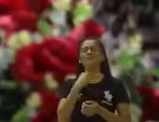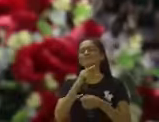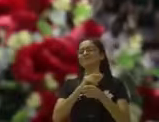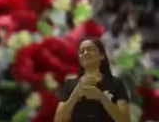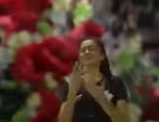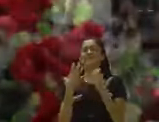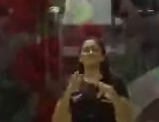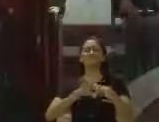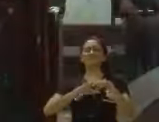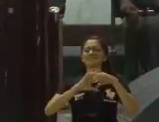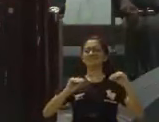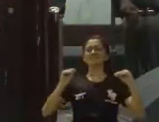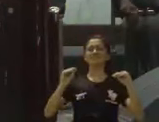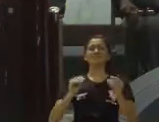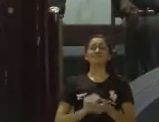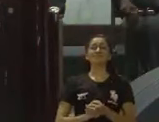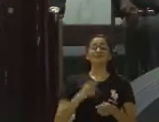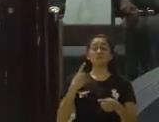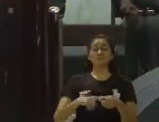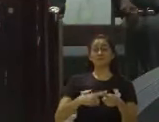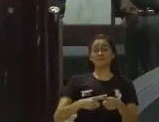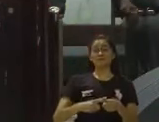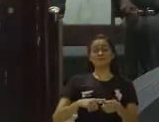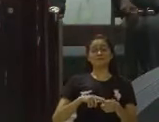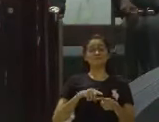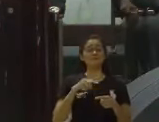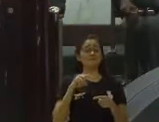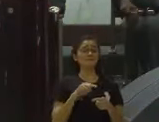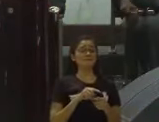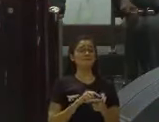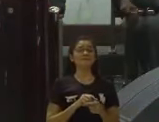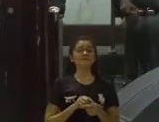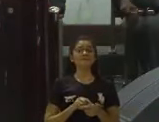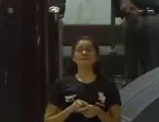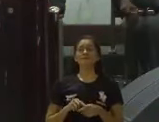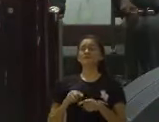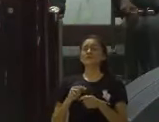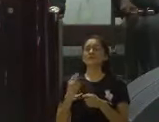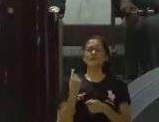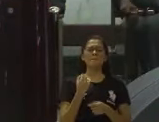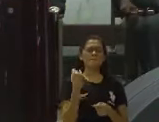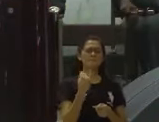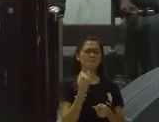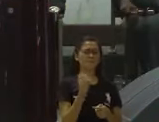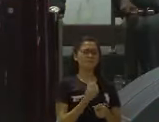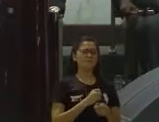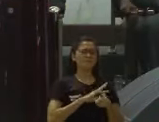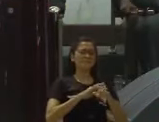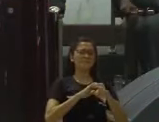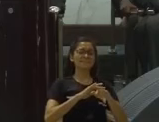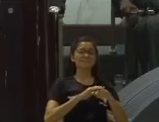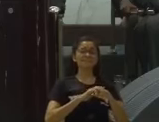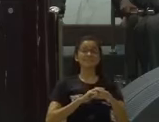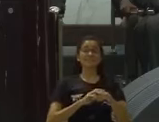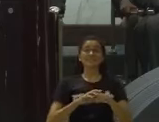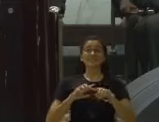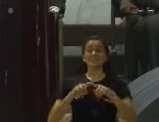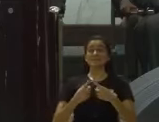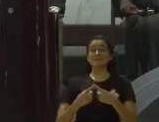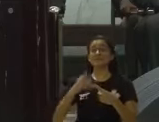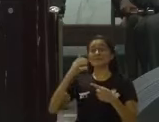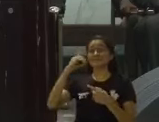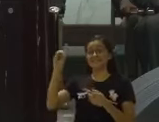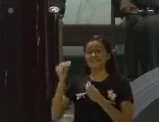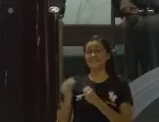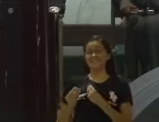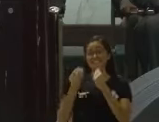vou remover, não vou remover, porque você está priorizando o espinho, mas você não sabe o que é que te mantém vivo, o que é